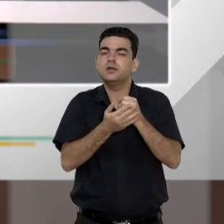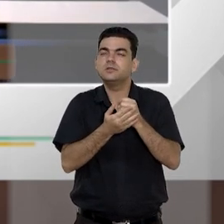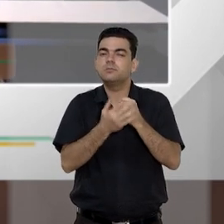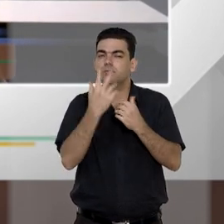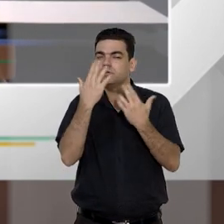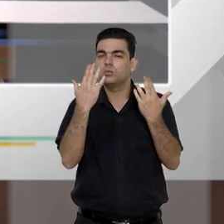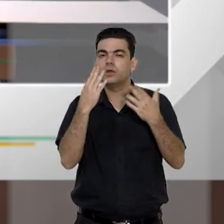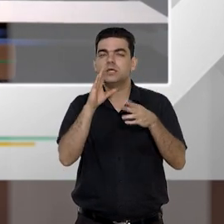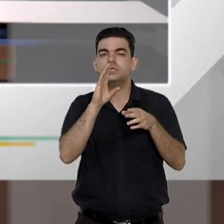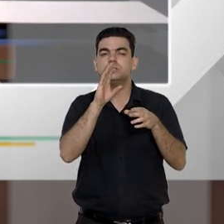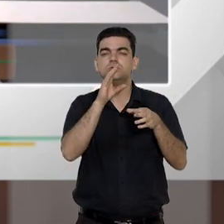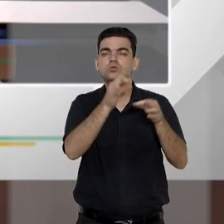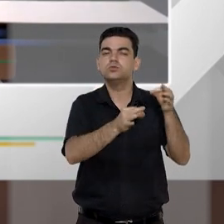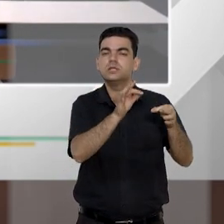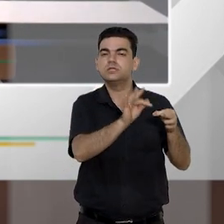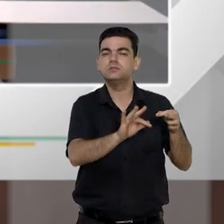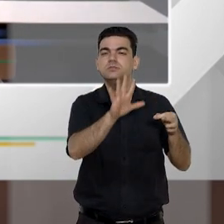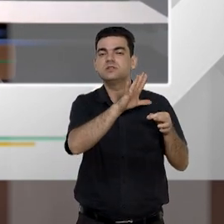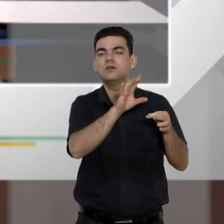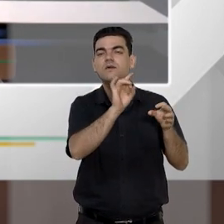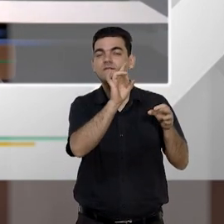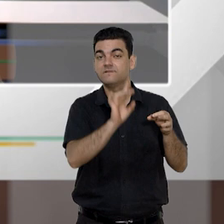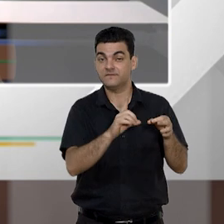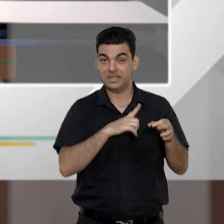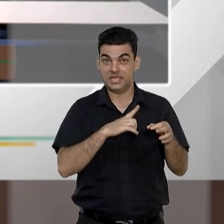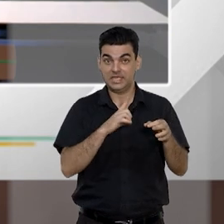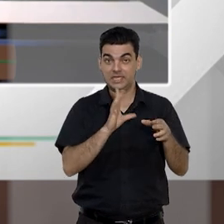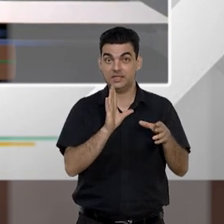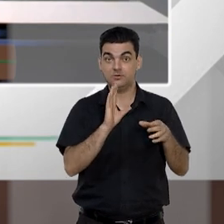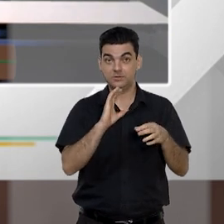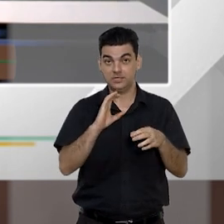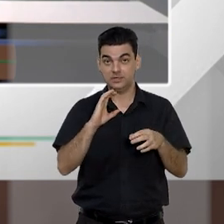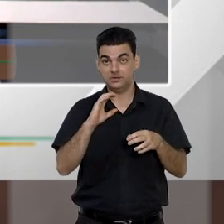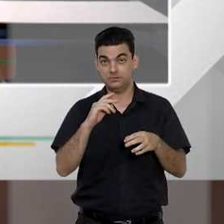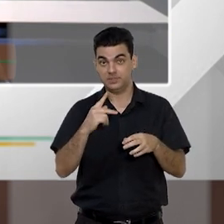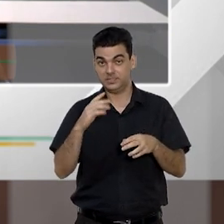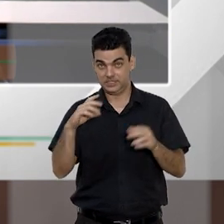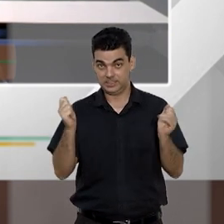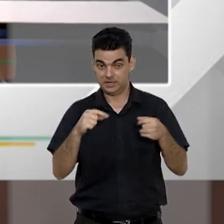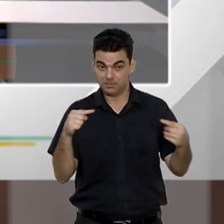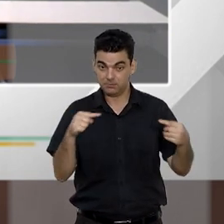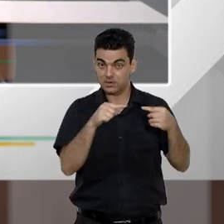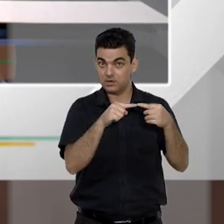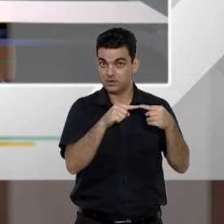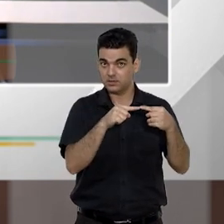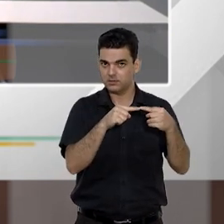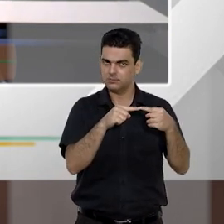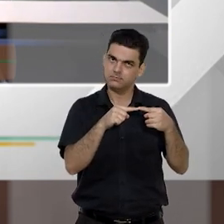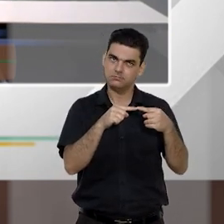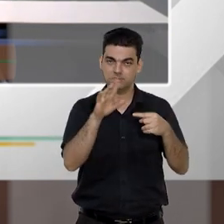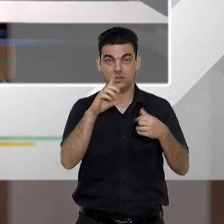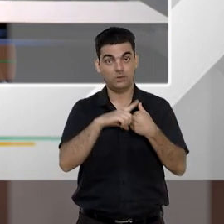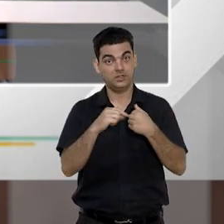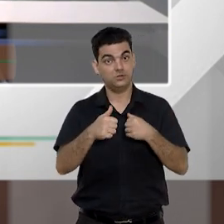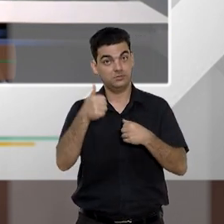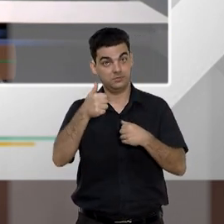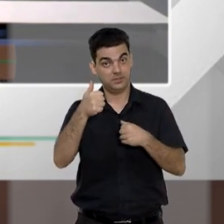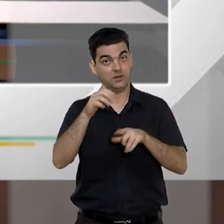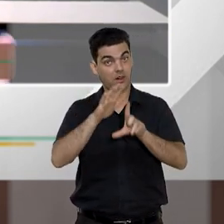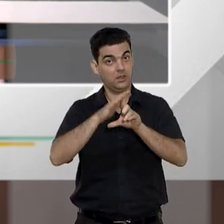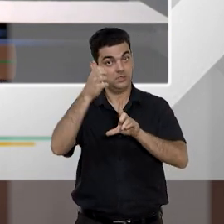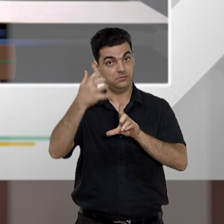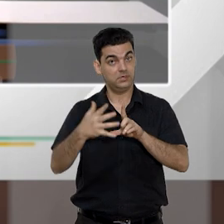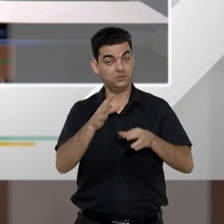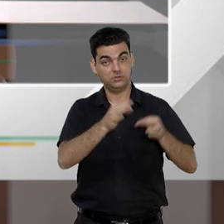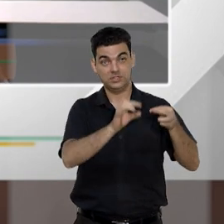da subsidiária aos juizados especiais federais dos dispositivos do Código de Processo Civil. Né? A gente tem